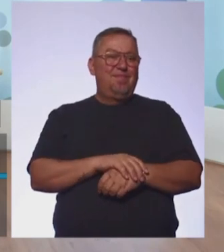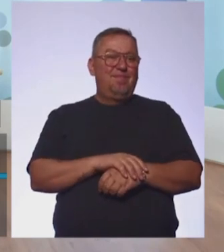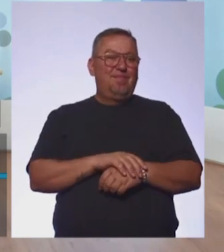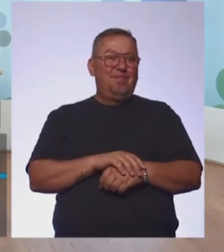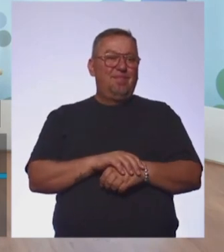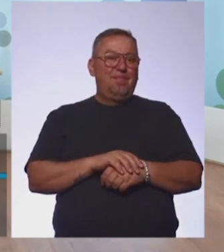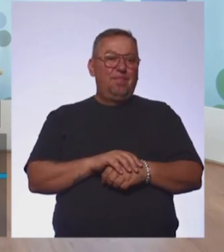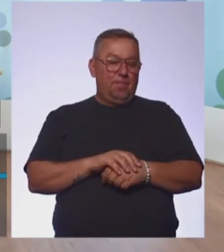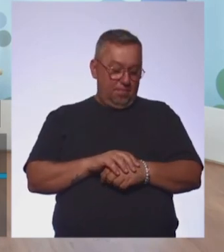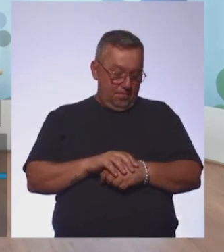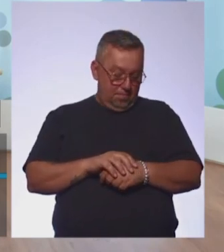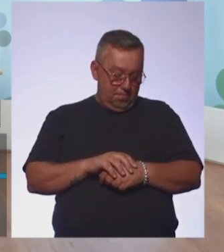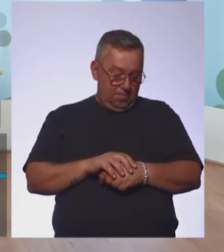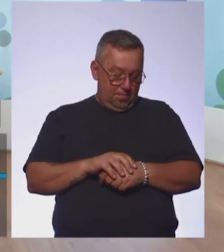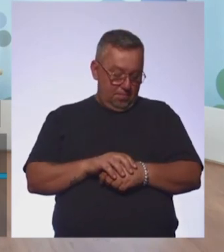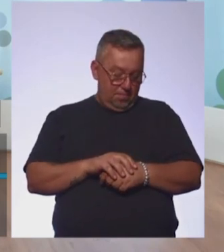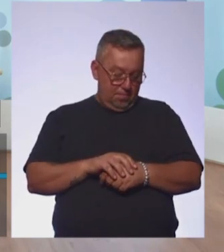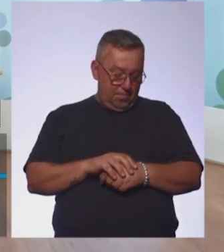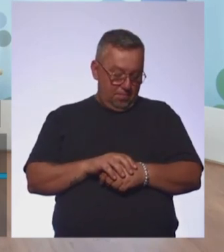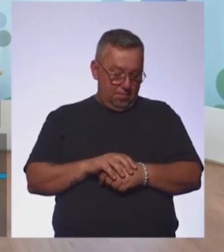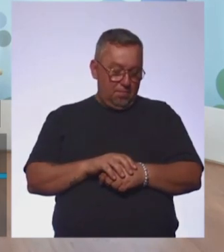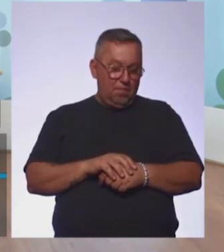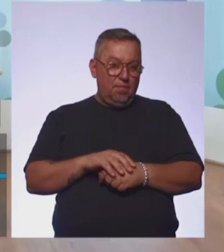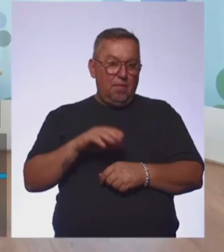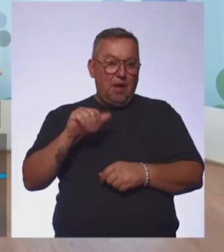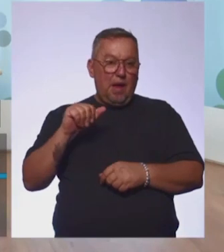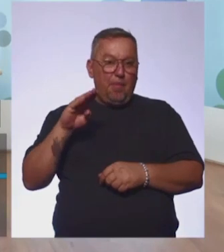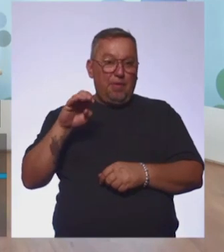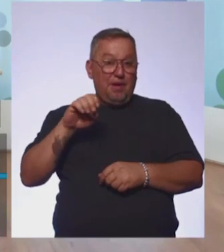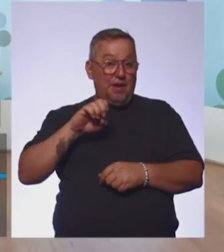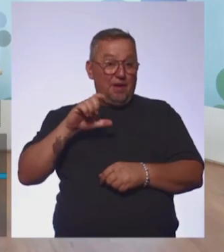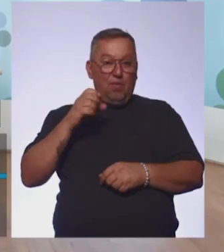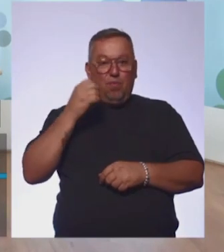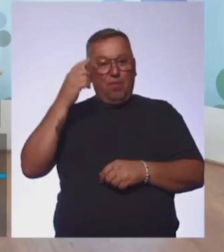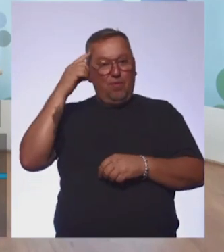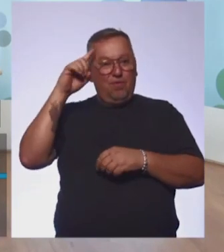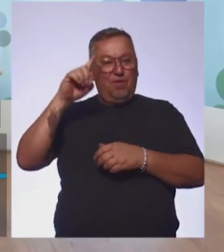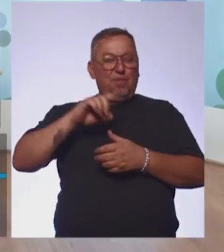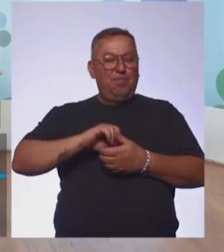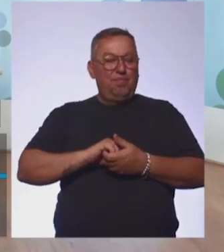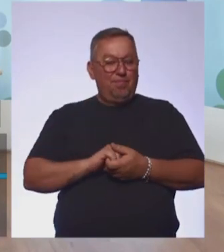a finalidade. Abigail, bom dia.